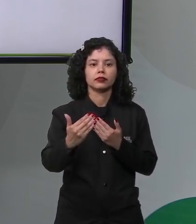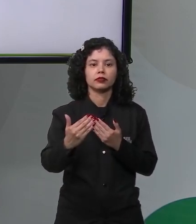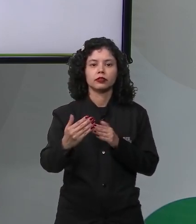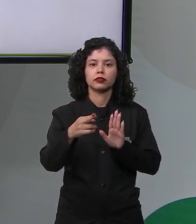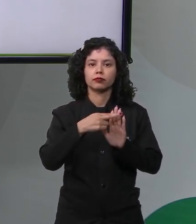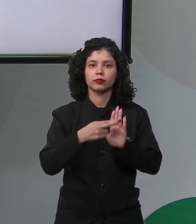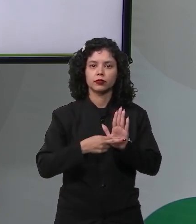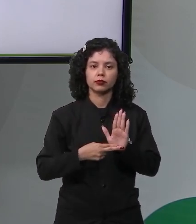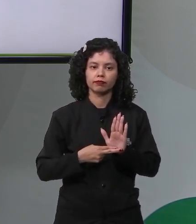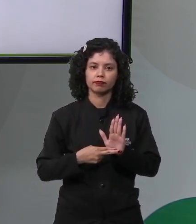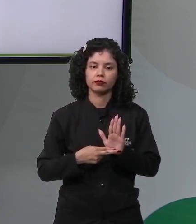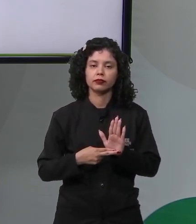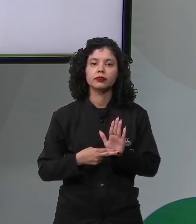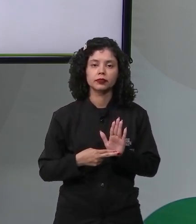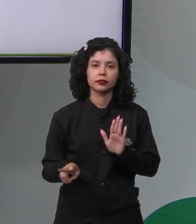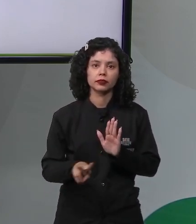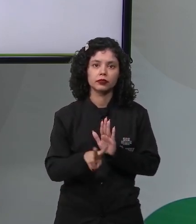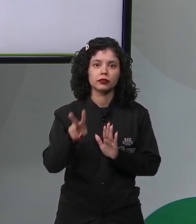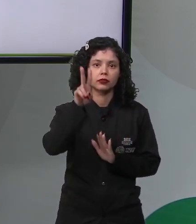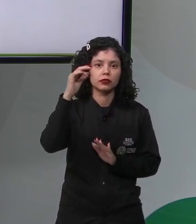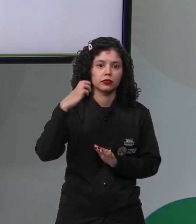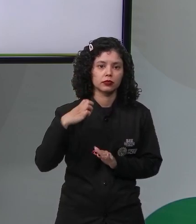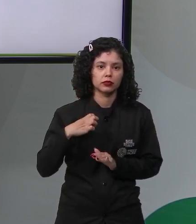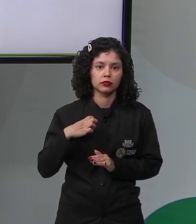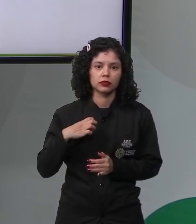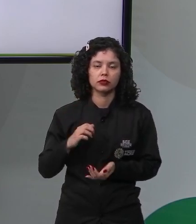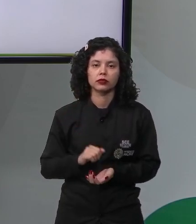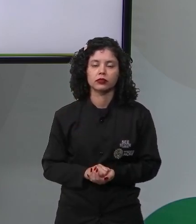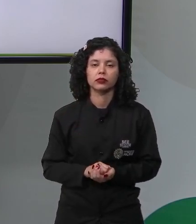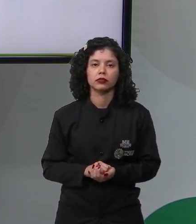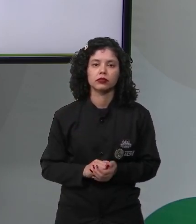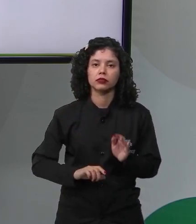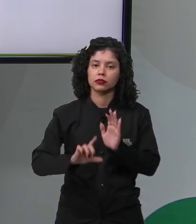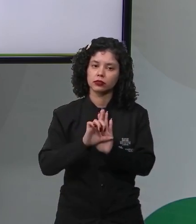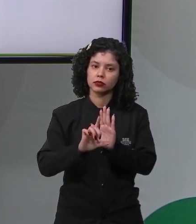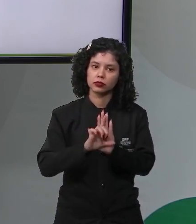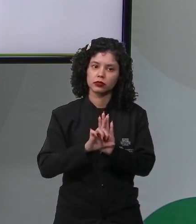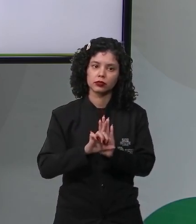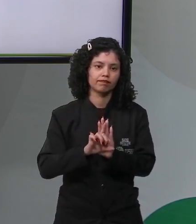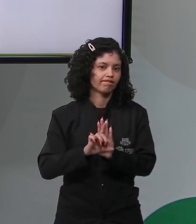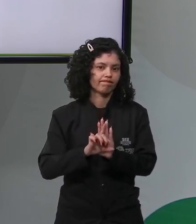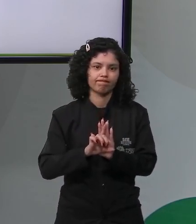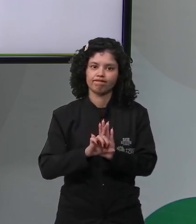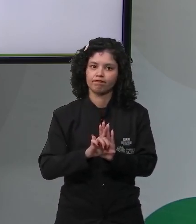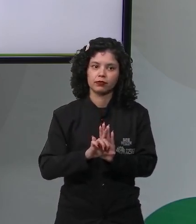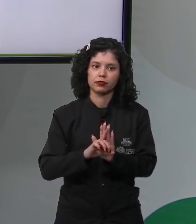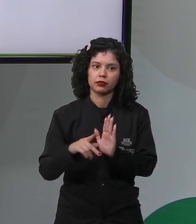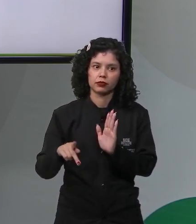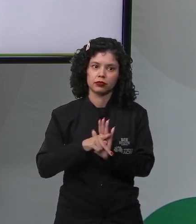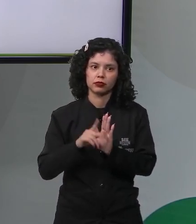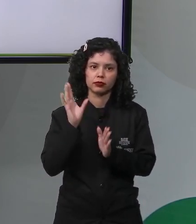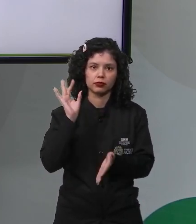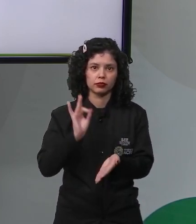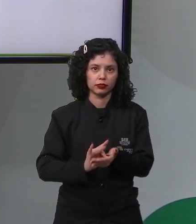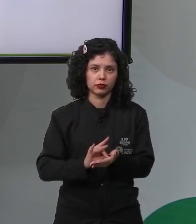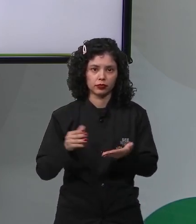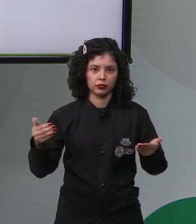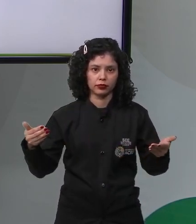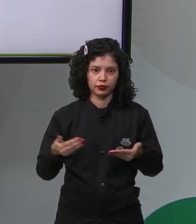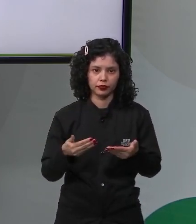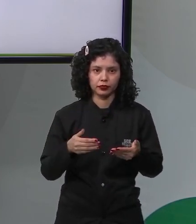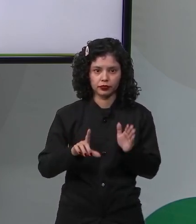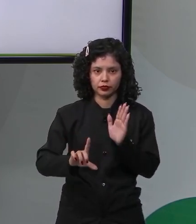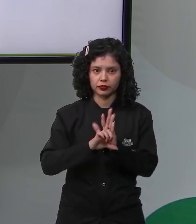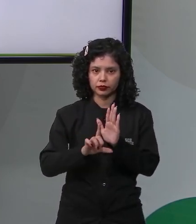princípios morais, de valores éticos, as leis que não se adequam mais à realidade